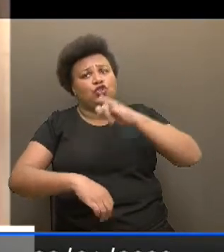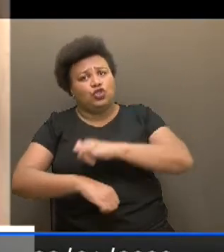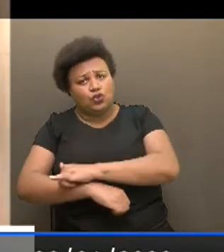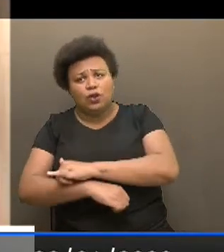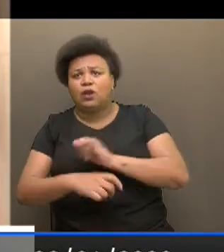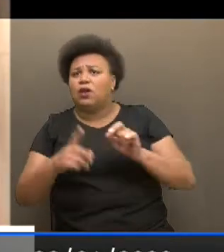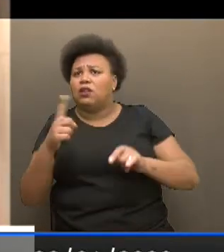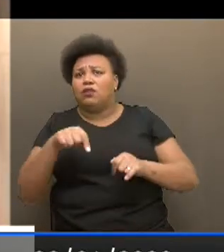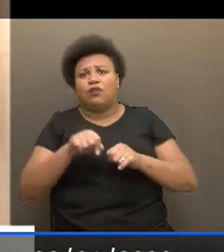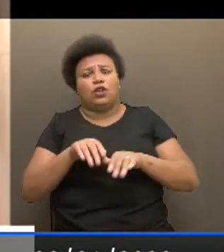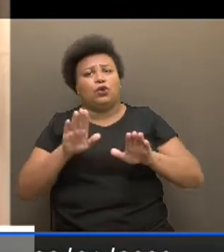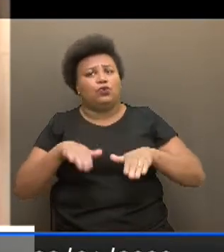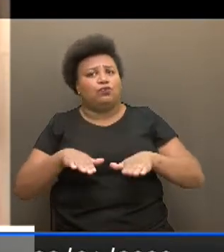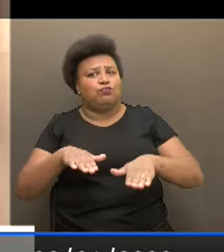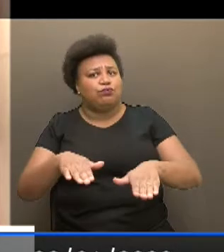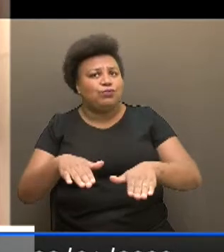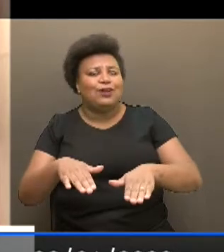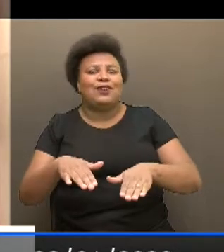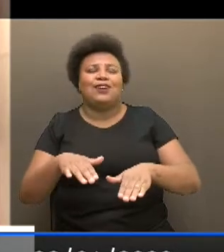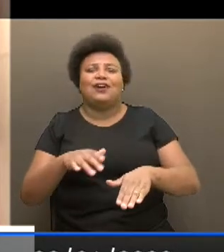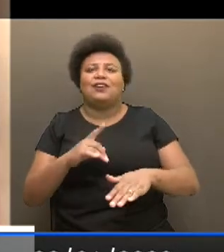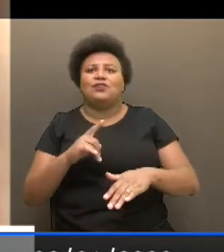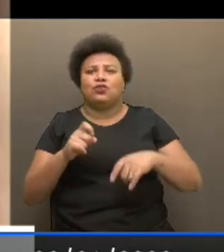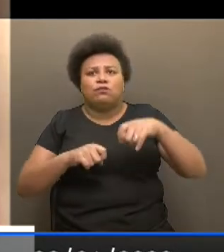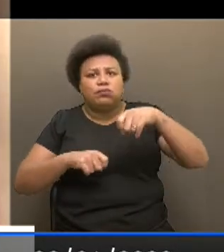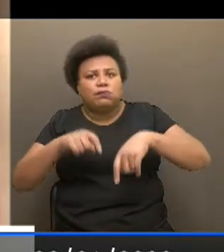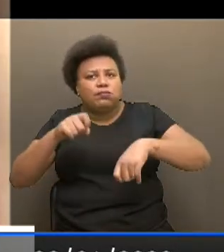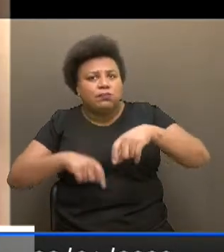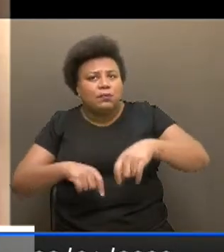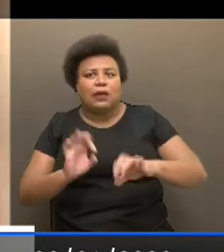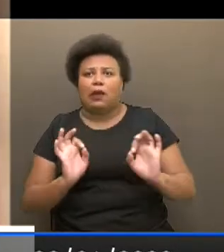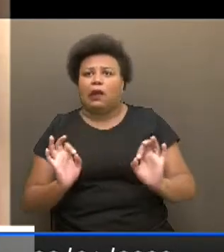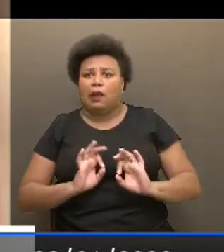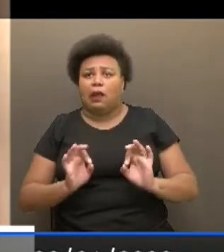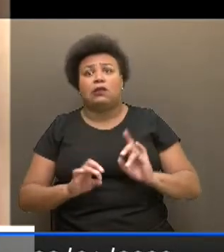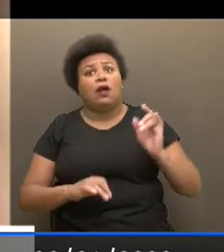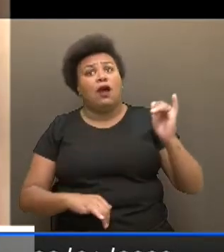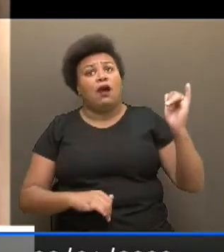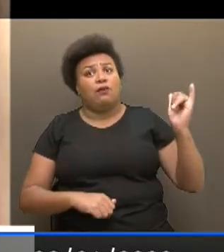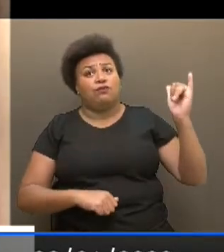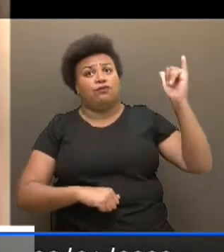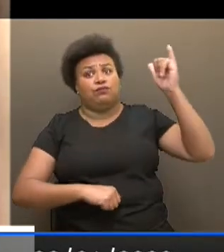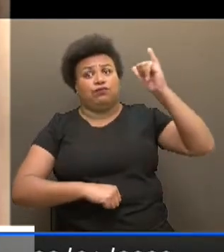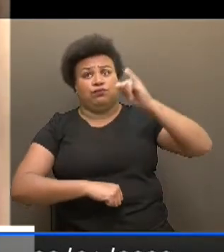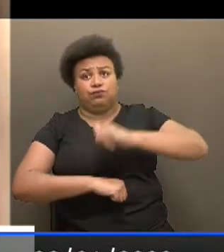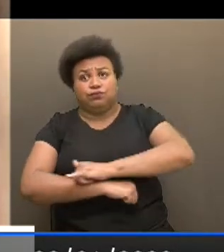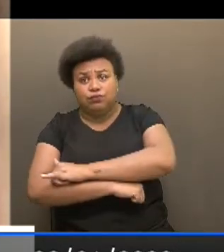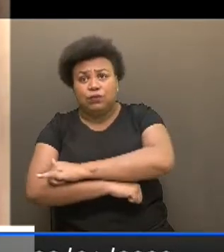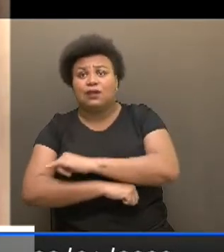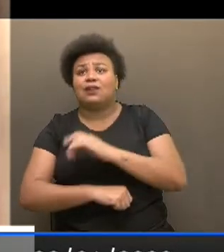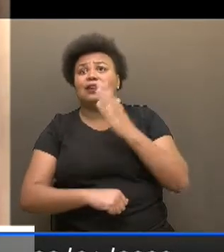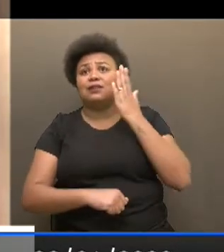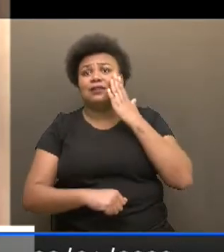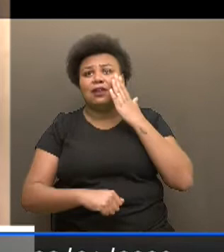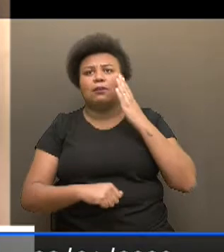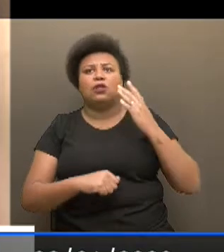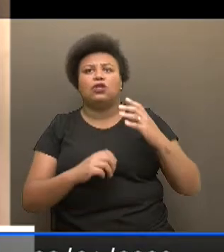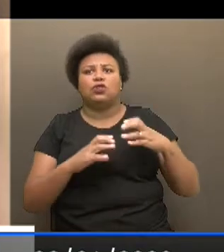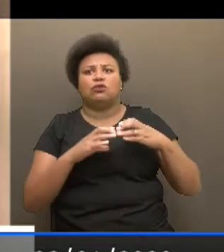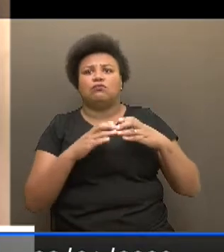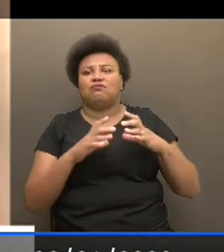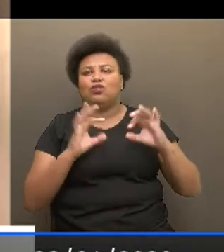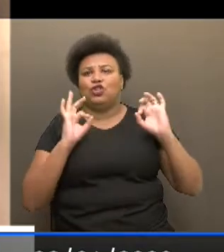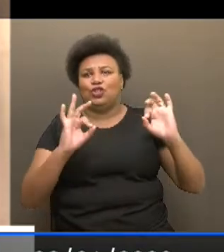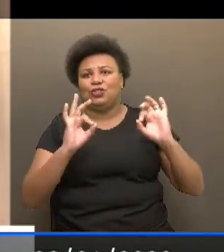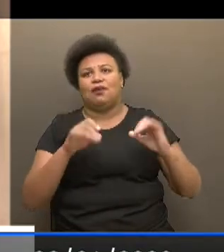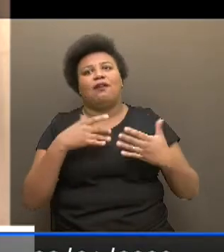trator, não veio de semeadeira nenhuma. Ele veio de avião e, quem sabe, até de classe executiva.